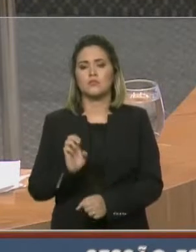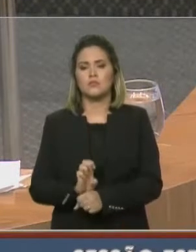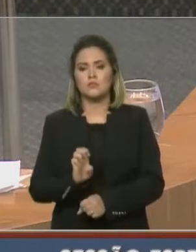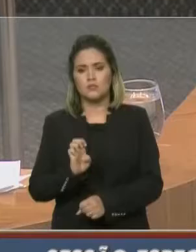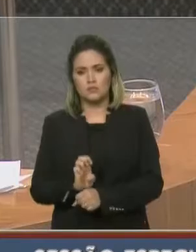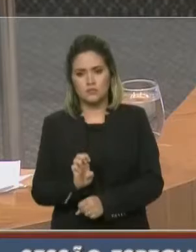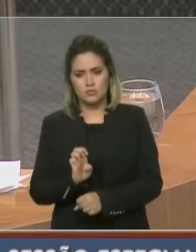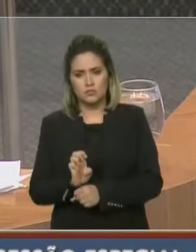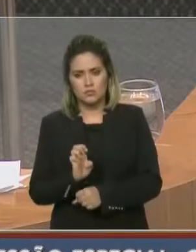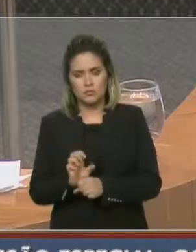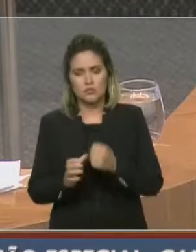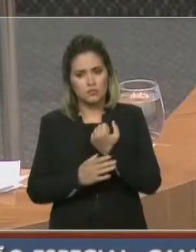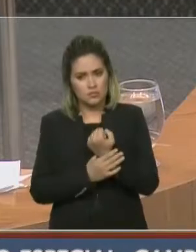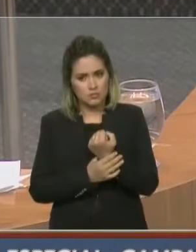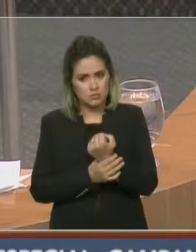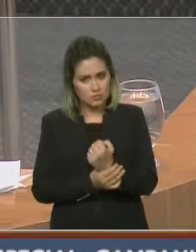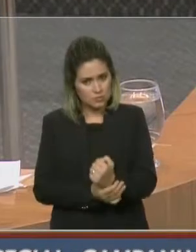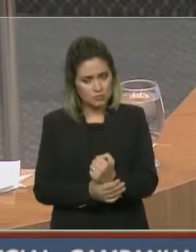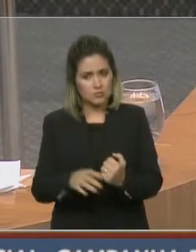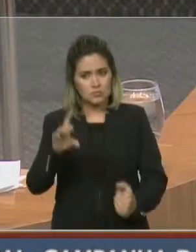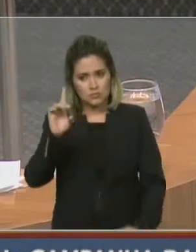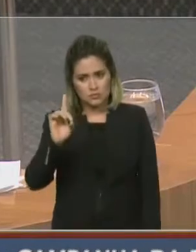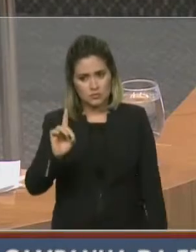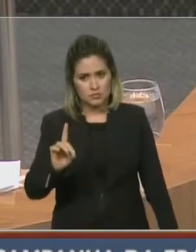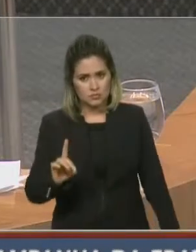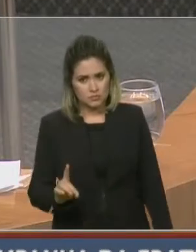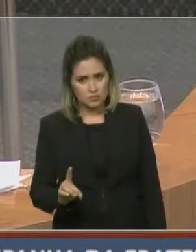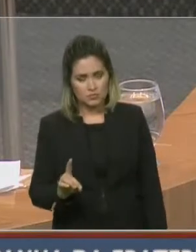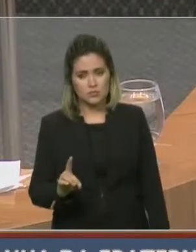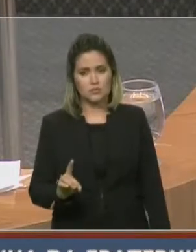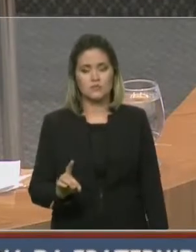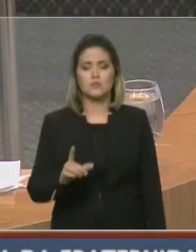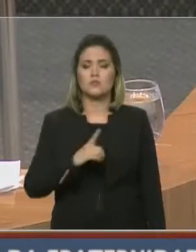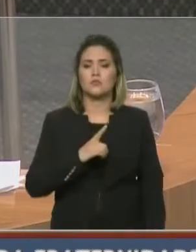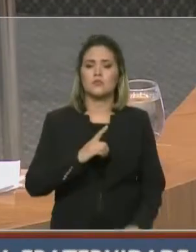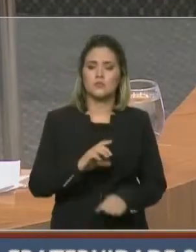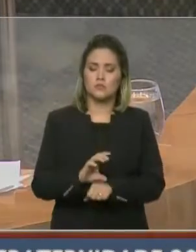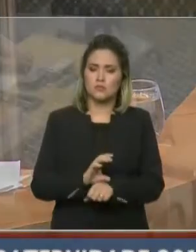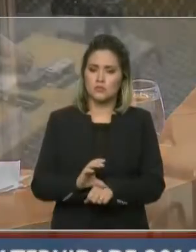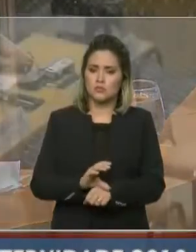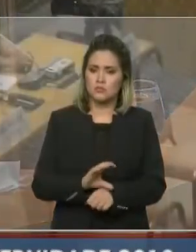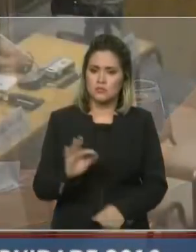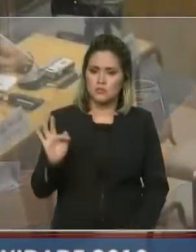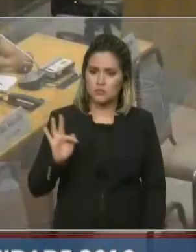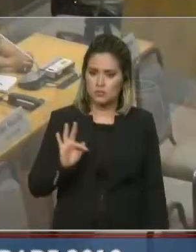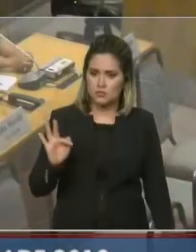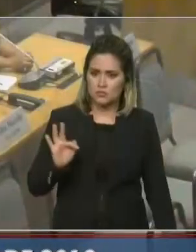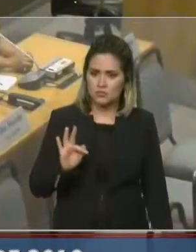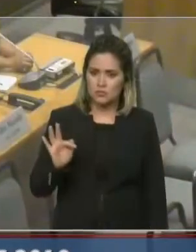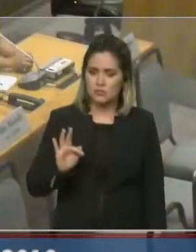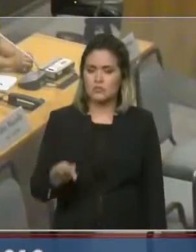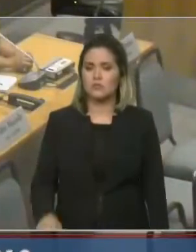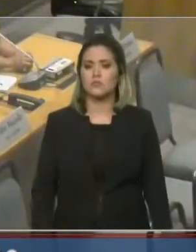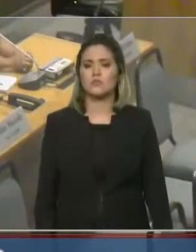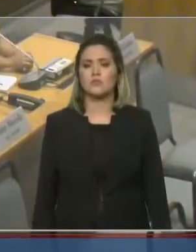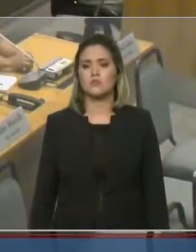colocar em prática direitos previstos na Constituição Federal,